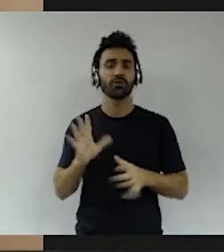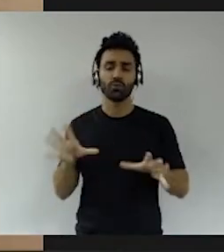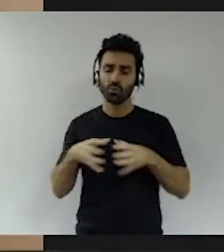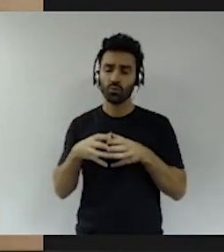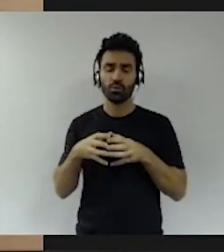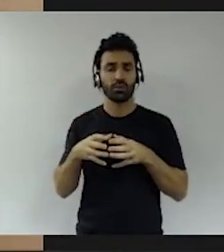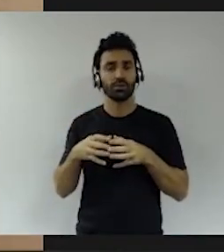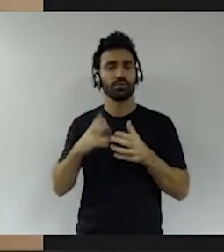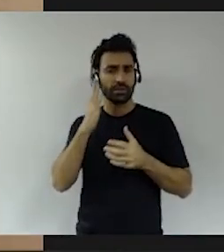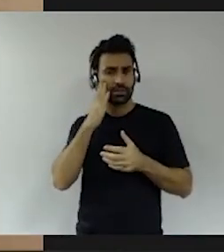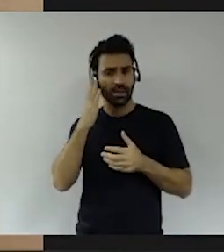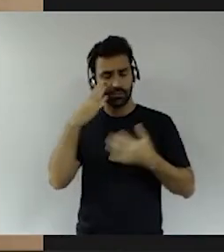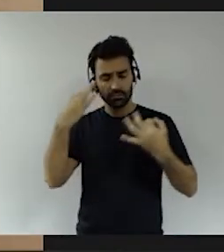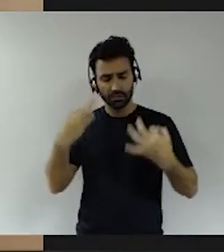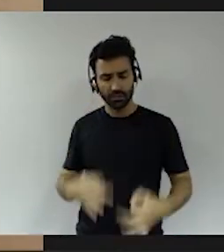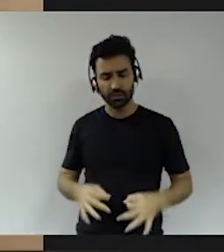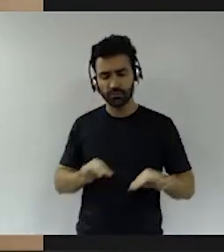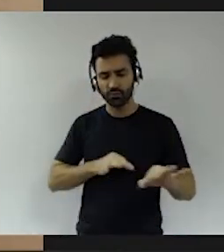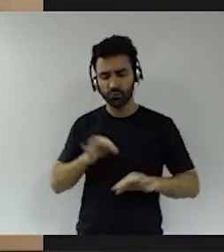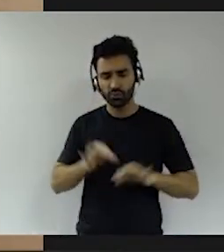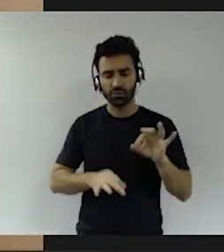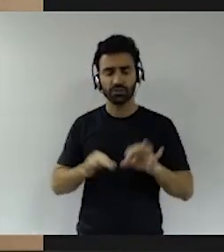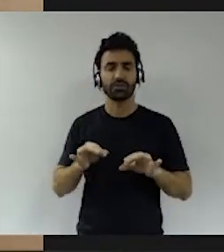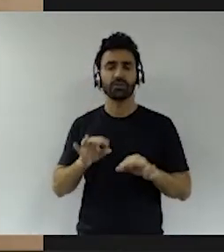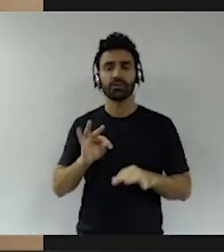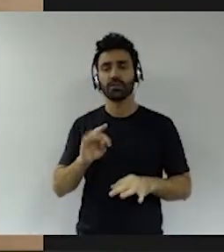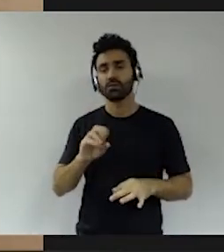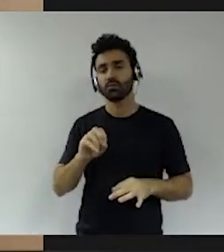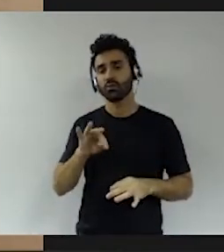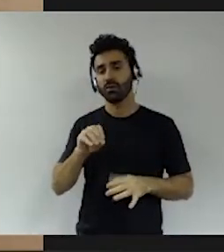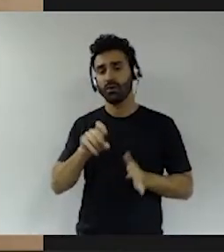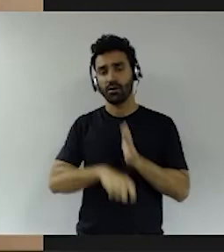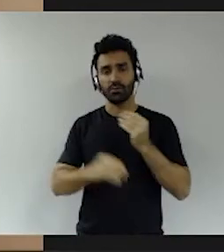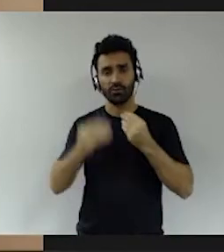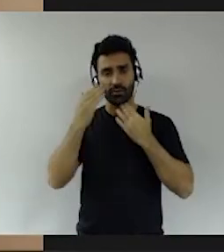classe que sabe como ninguém fazer justiça e justiça tributária. Muito obrigada.